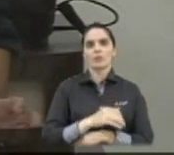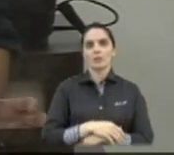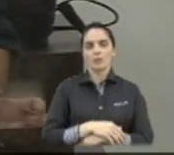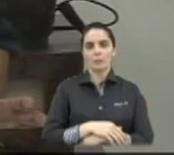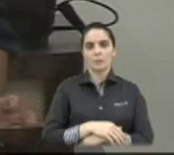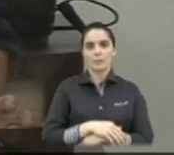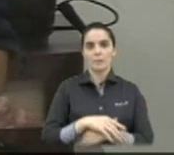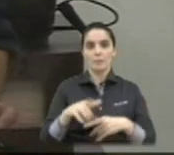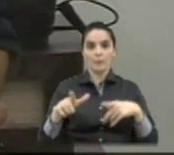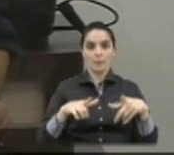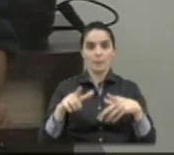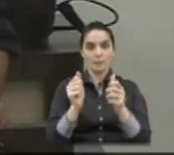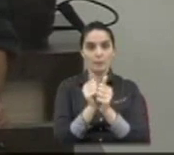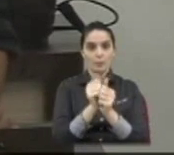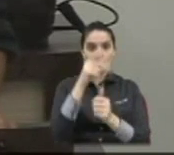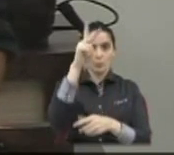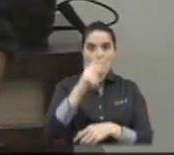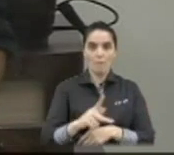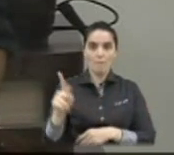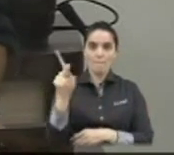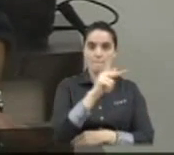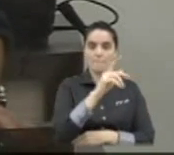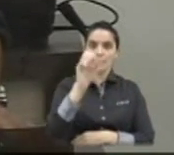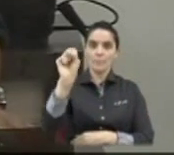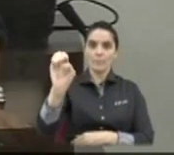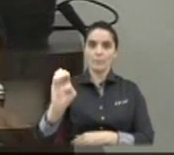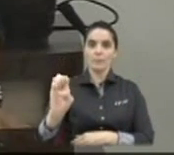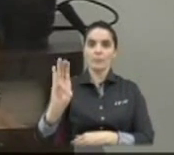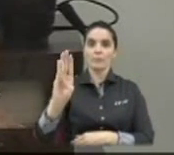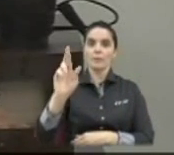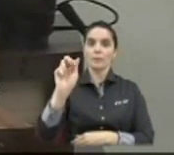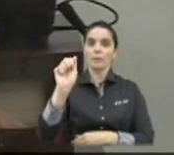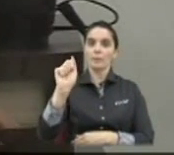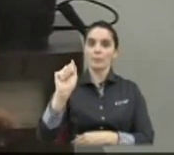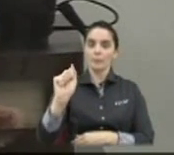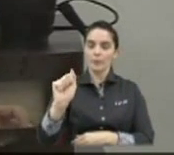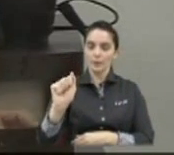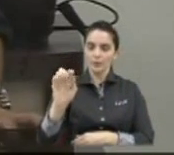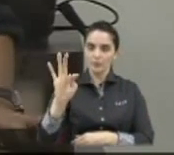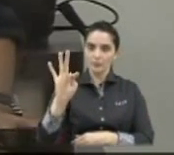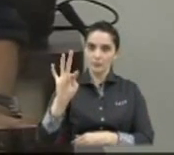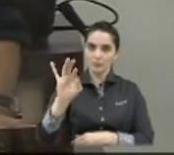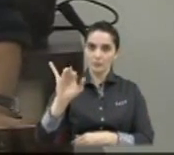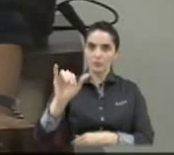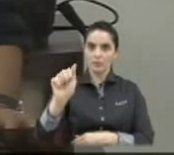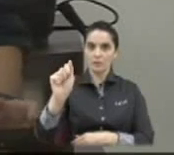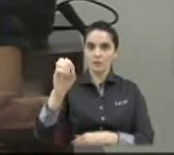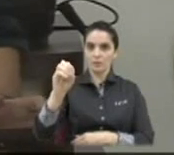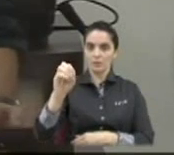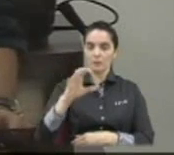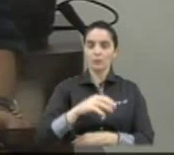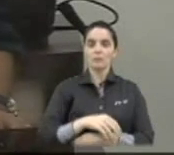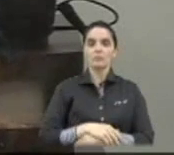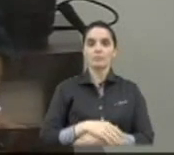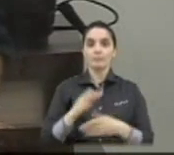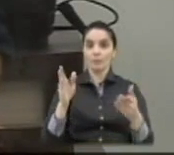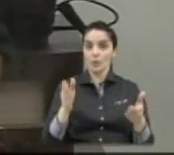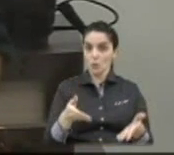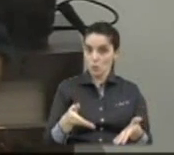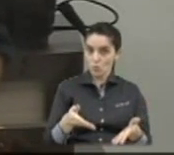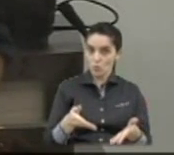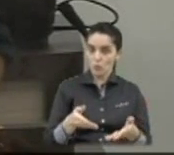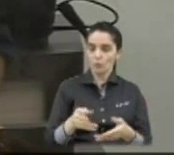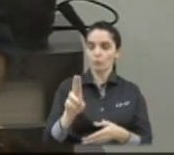trabalhou junto com o padre Sebastião, lá da São Cristóvão, né? E ele hoje tem o seu